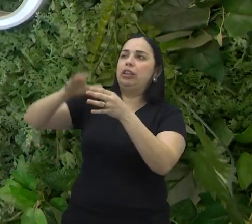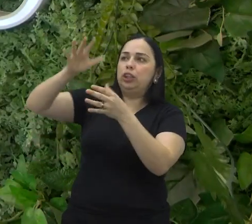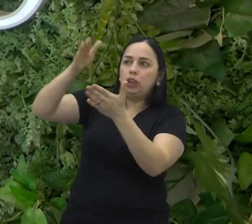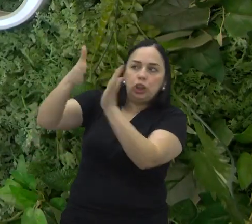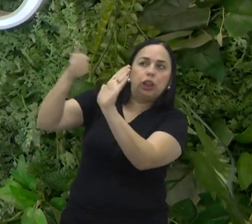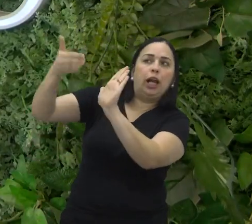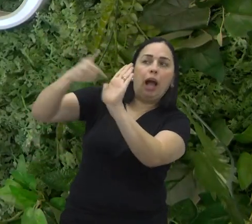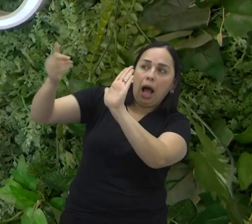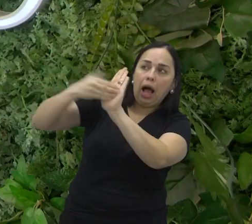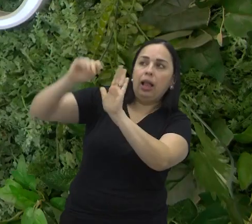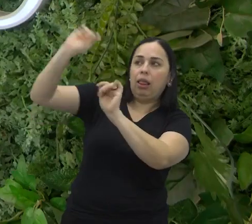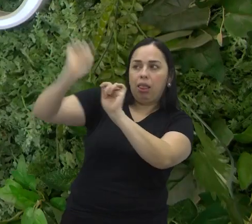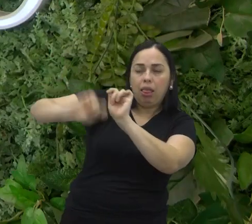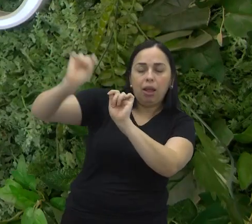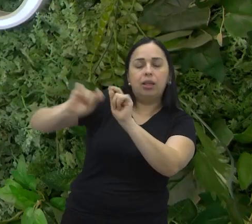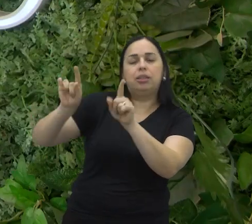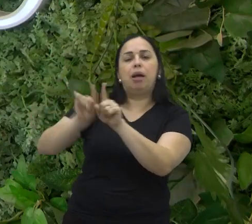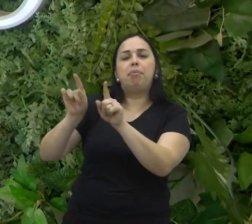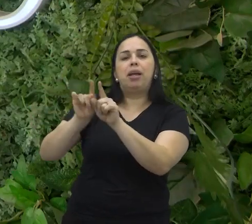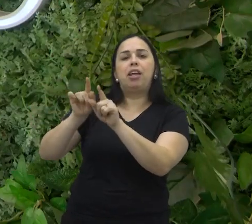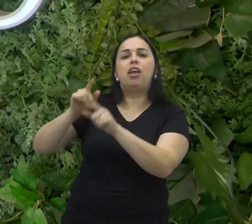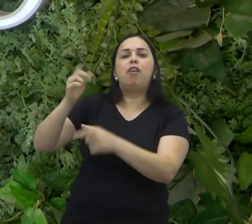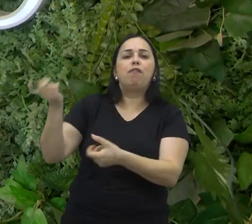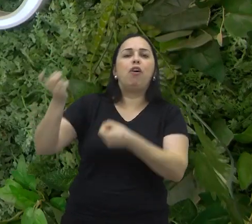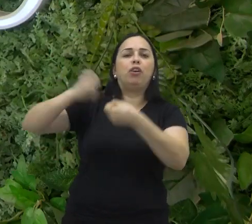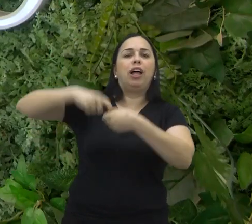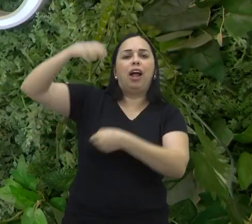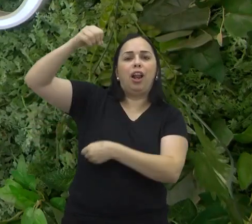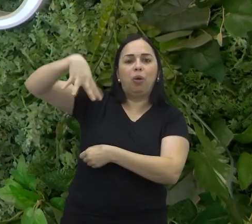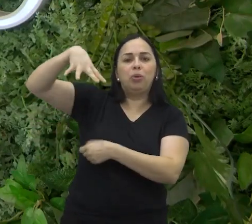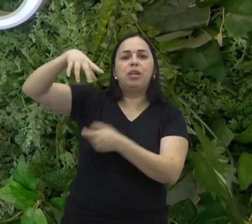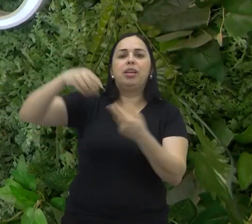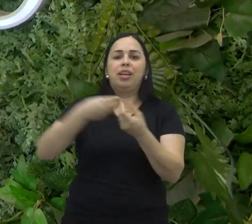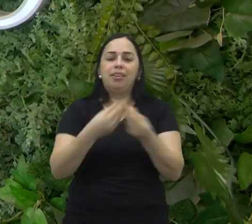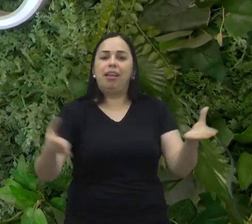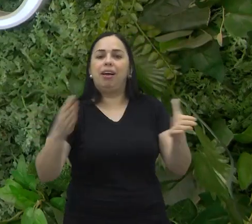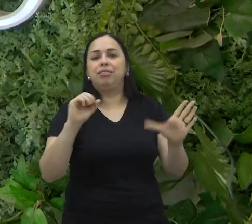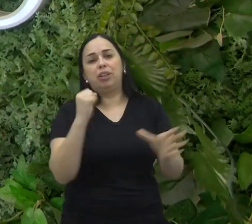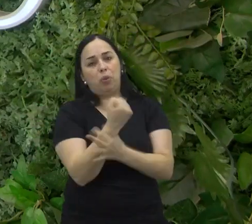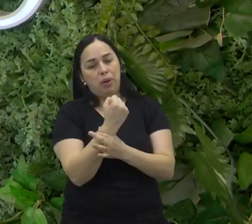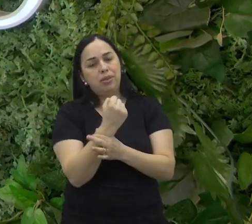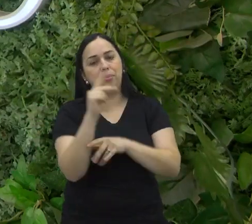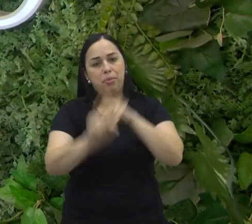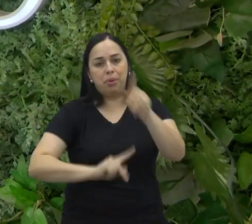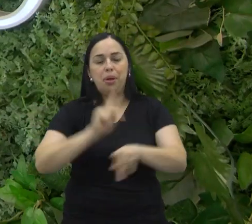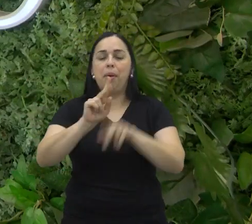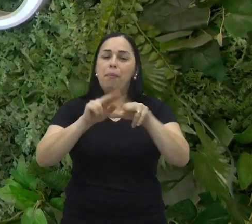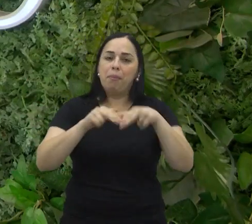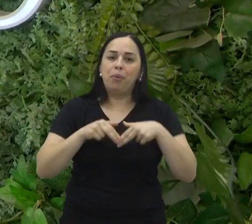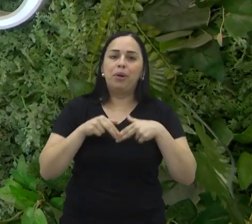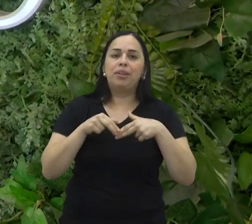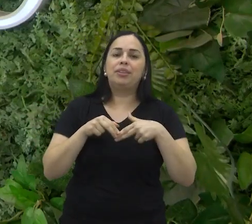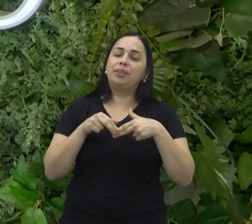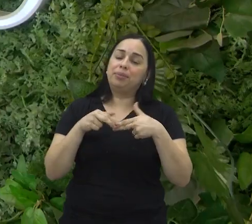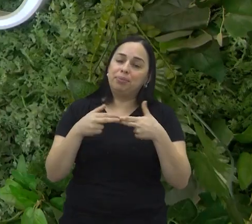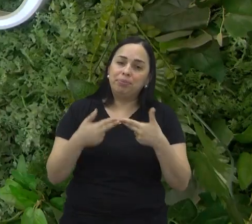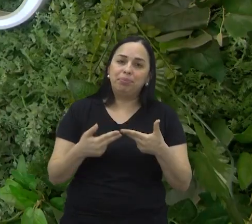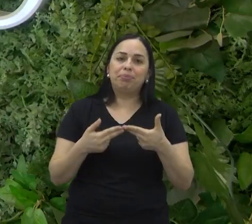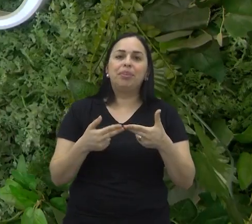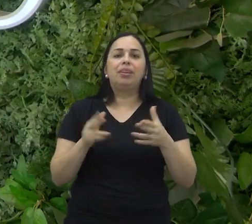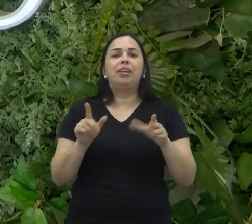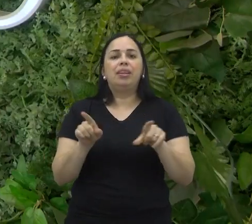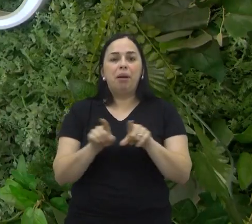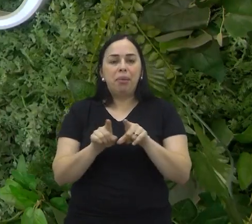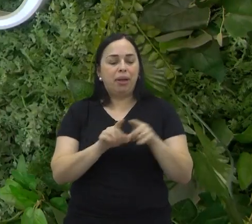para fazer a remoção dessa pipa e restabelecer o fornecimento de energia e garantir a segurança da população, né? Então, existe um